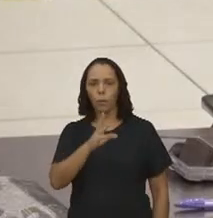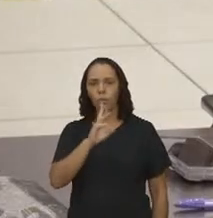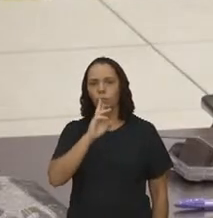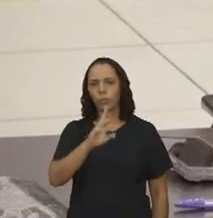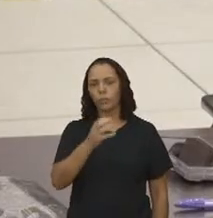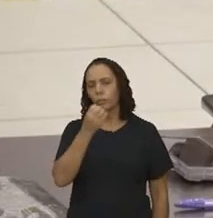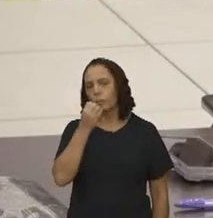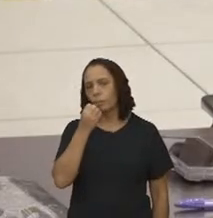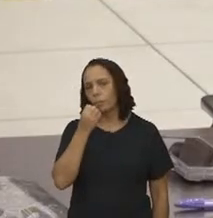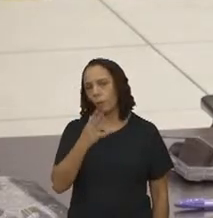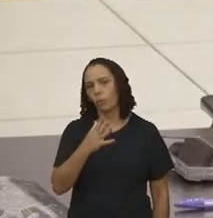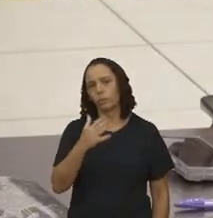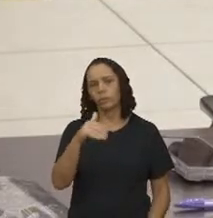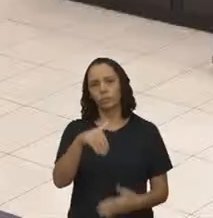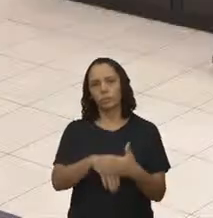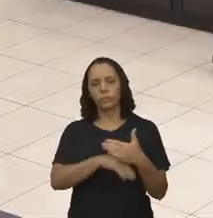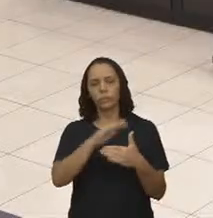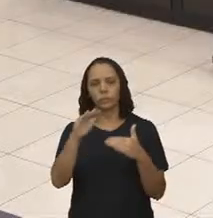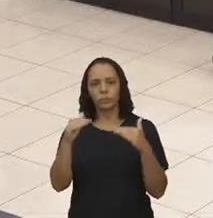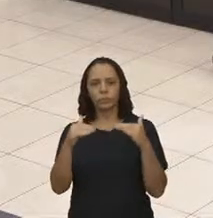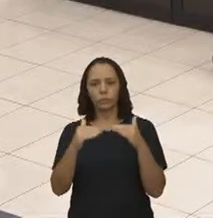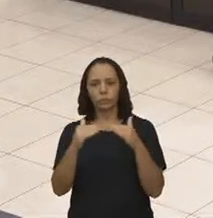Parabéns. Favorável.